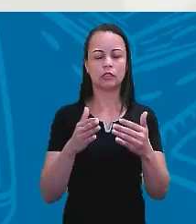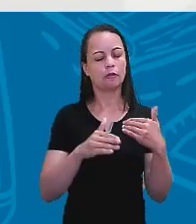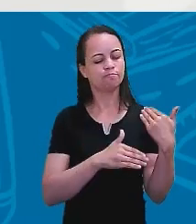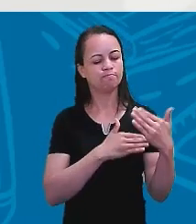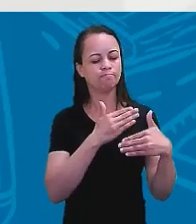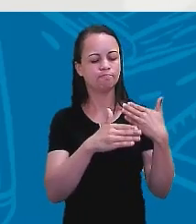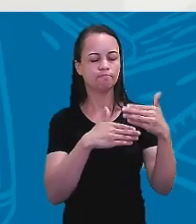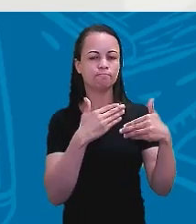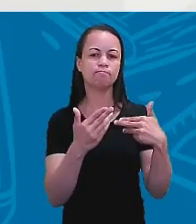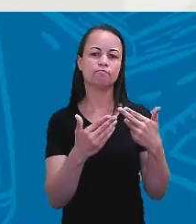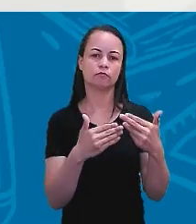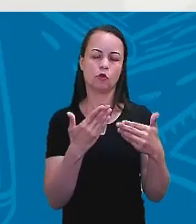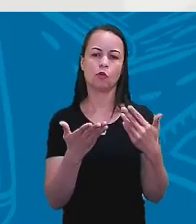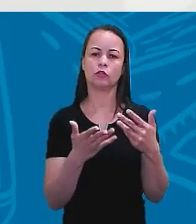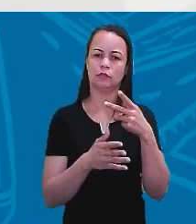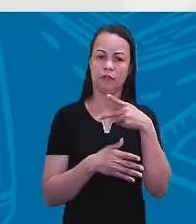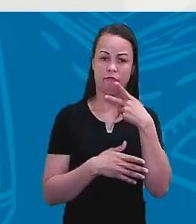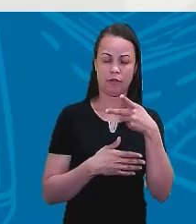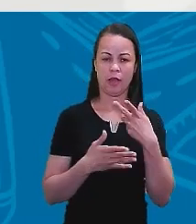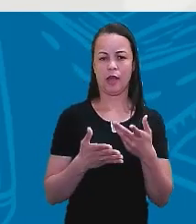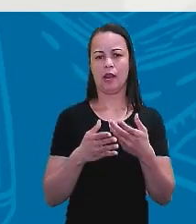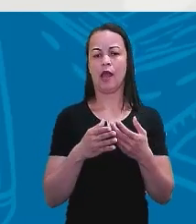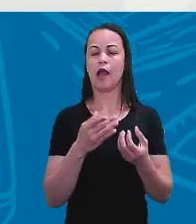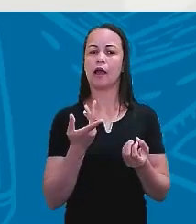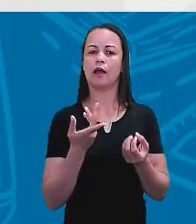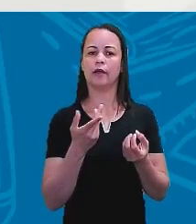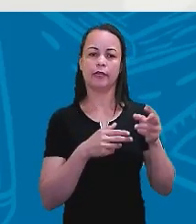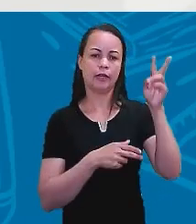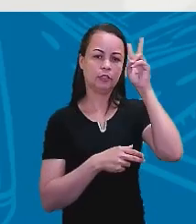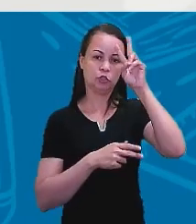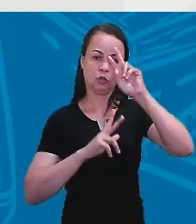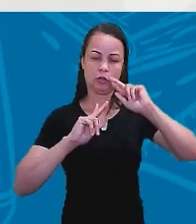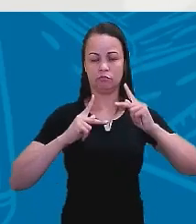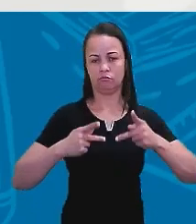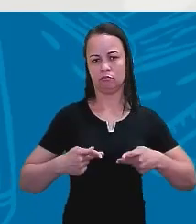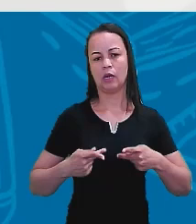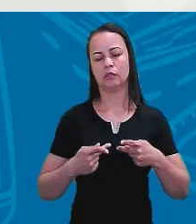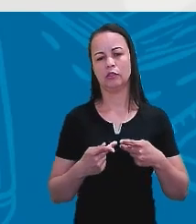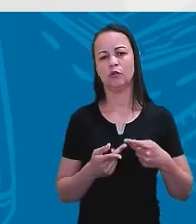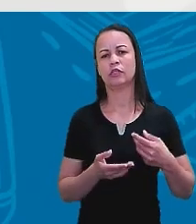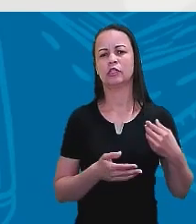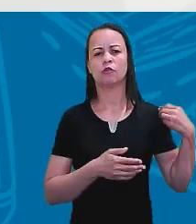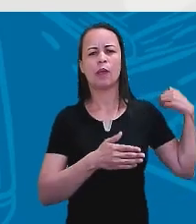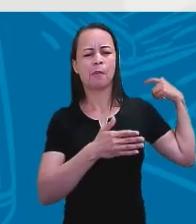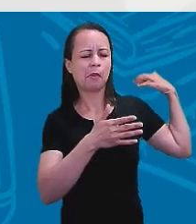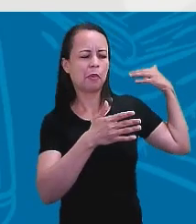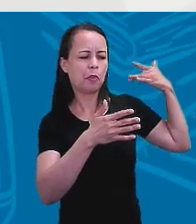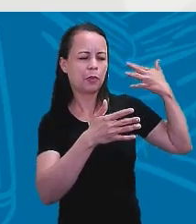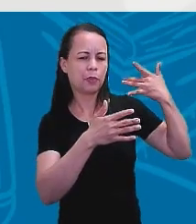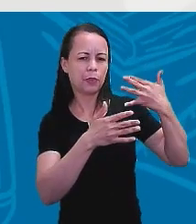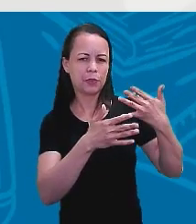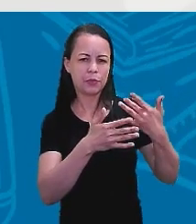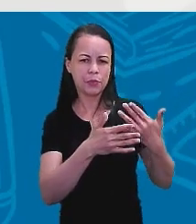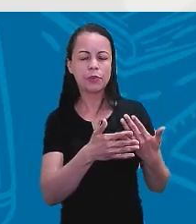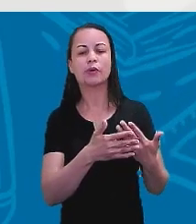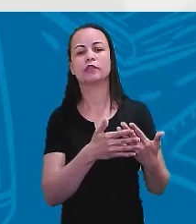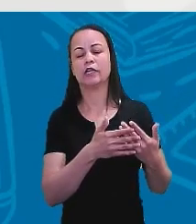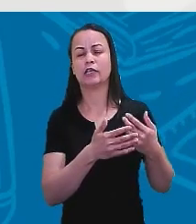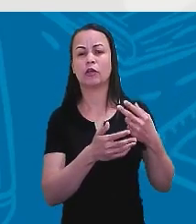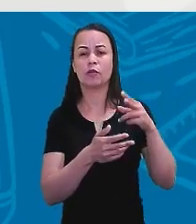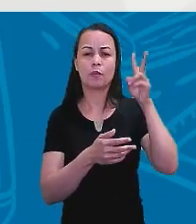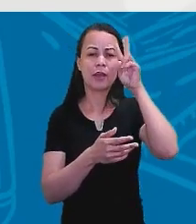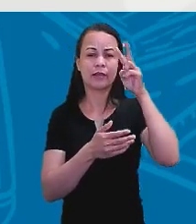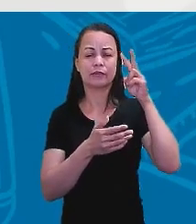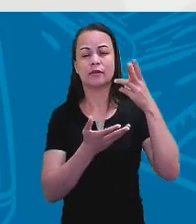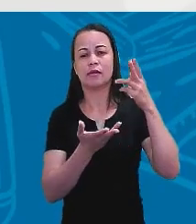uma construção histórica e humana, né? Que vem aí desde os primórdios, ao longo lá na